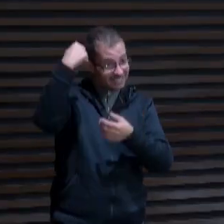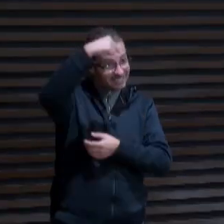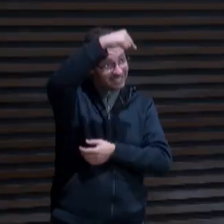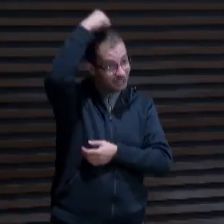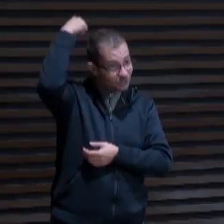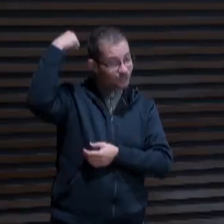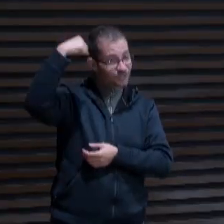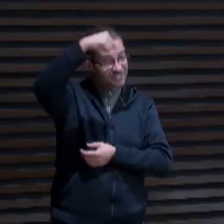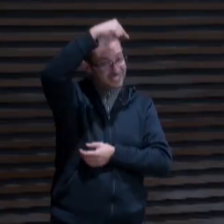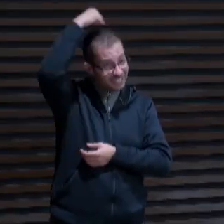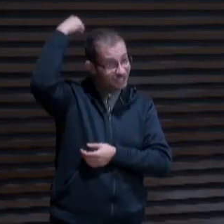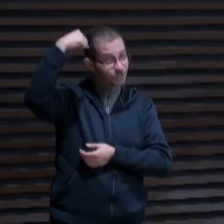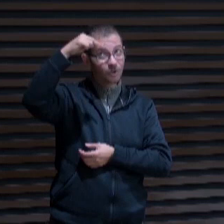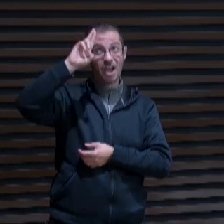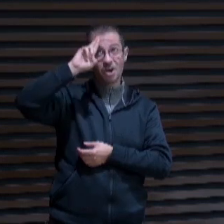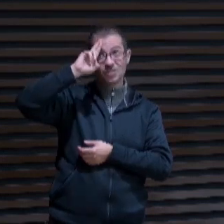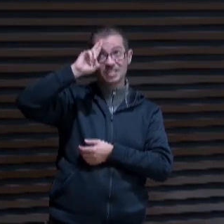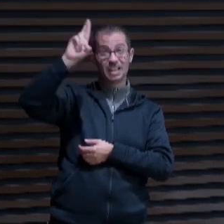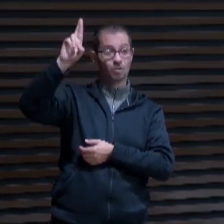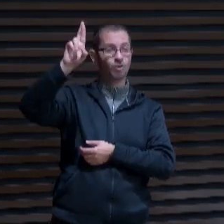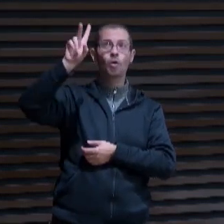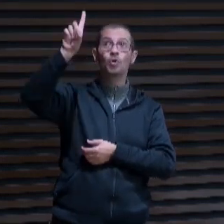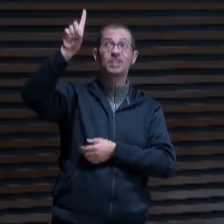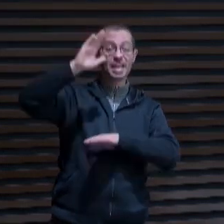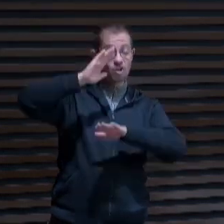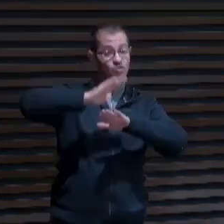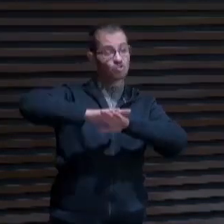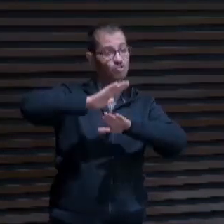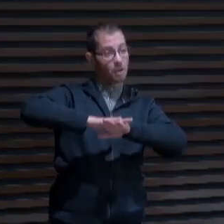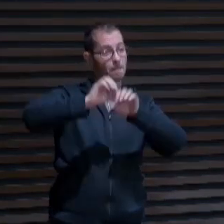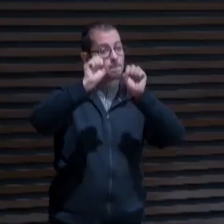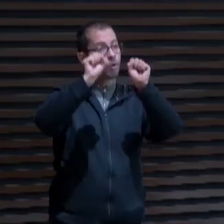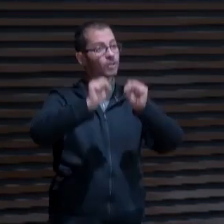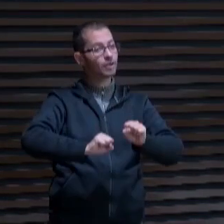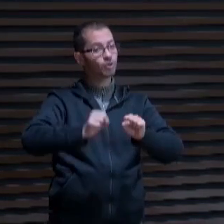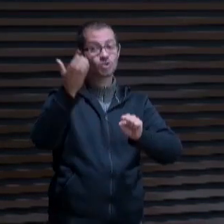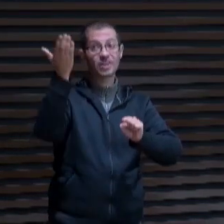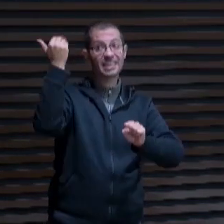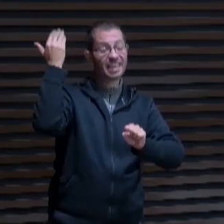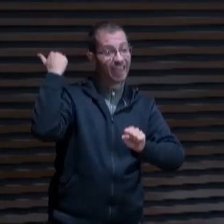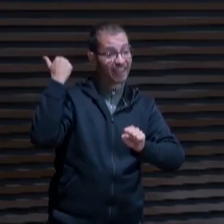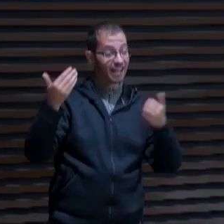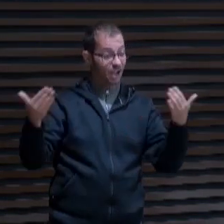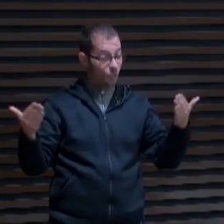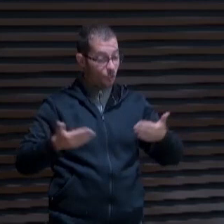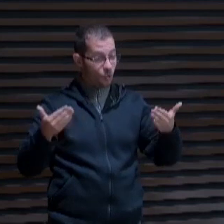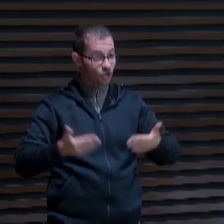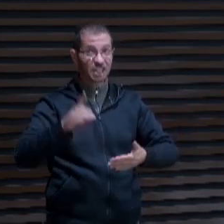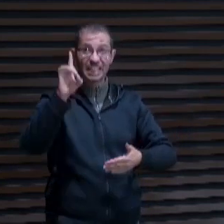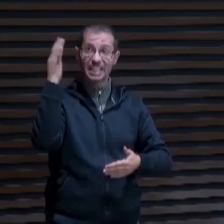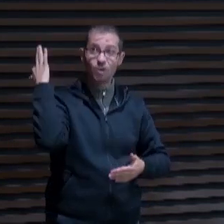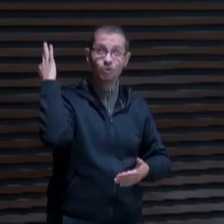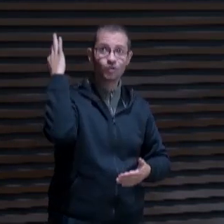Santo, Santo é o Senhor, o Deus Todo-Poderoso, que era e que há